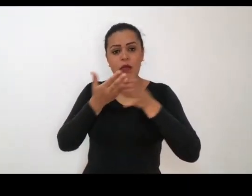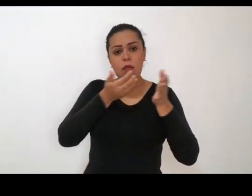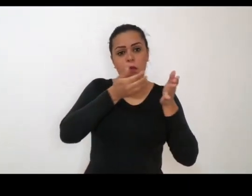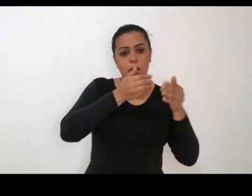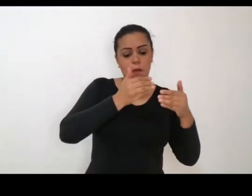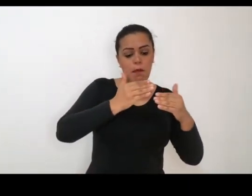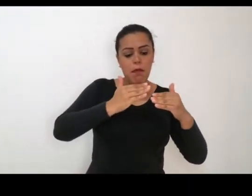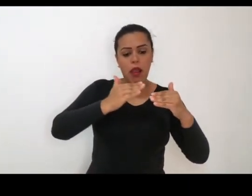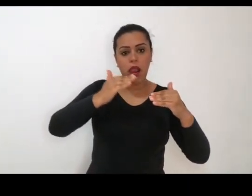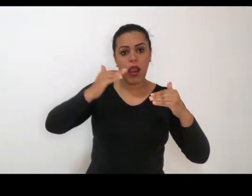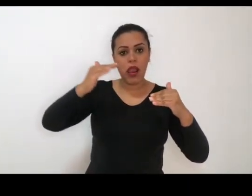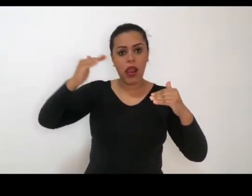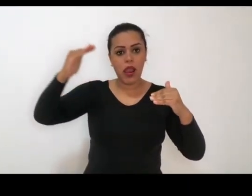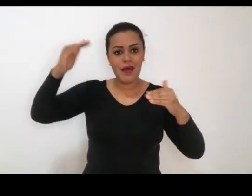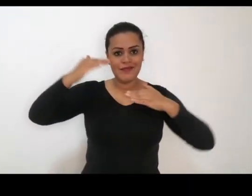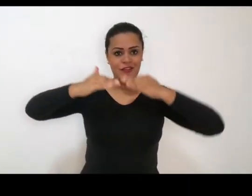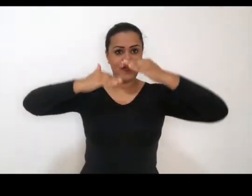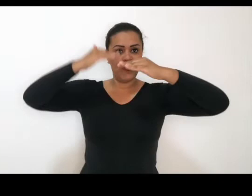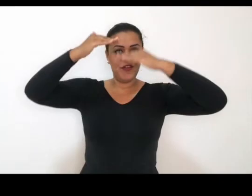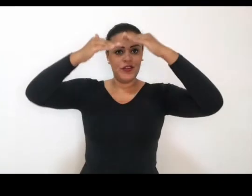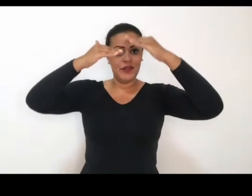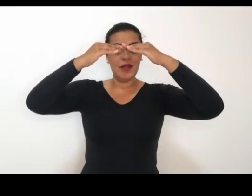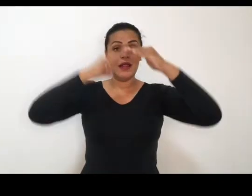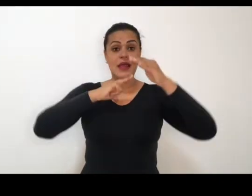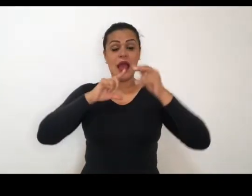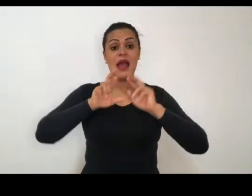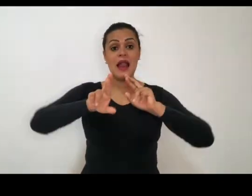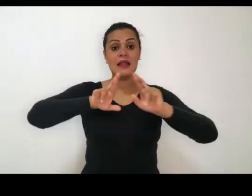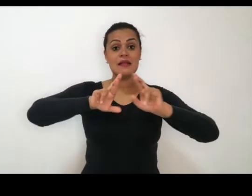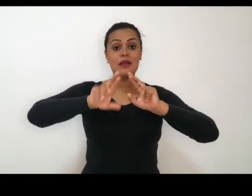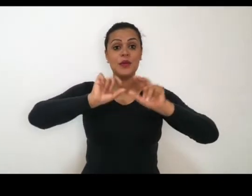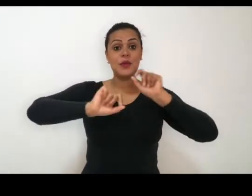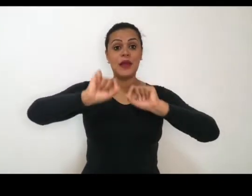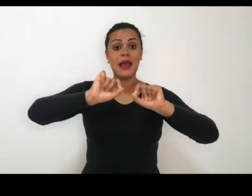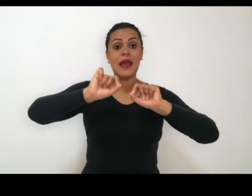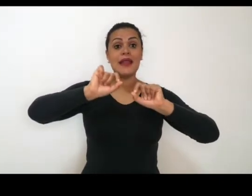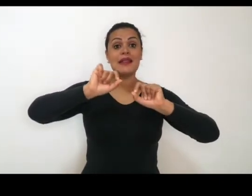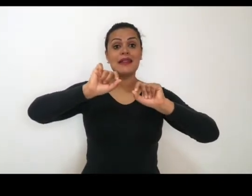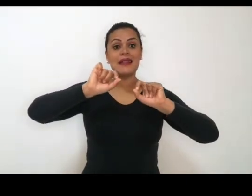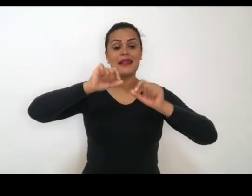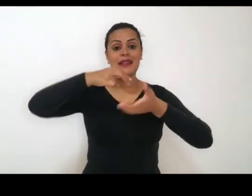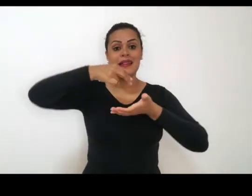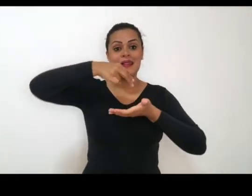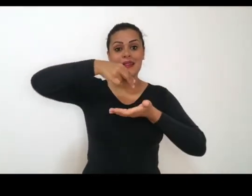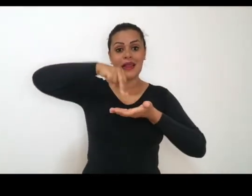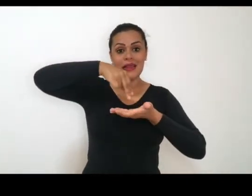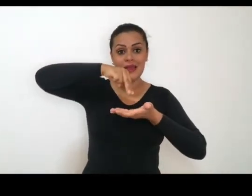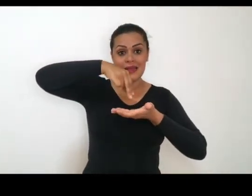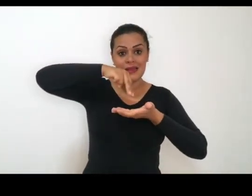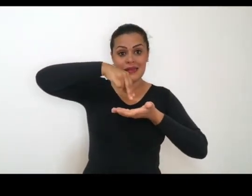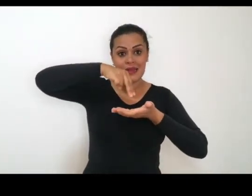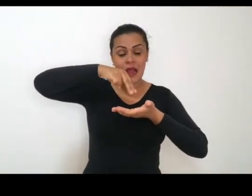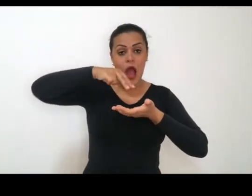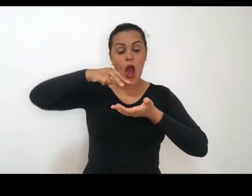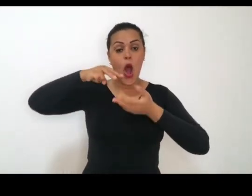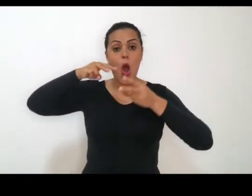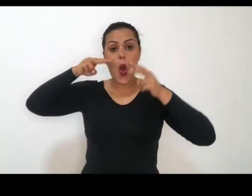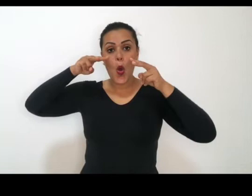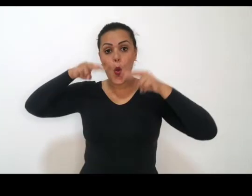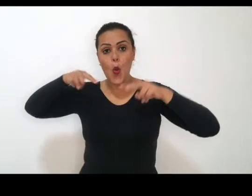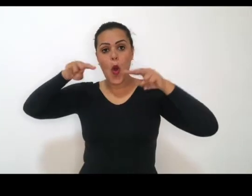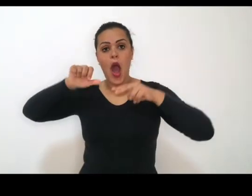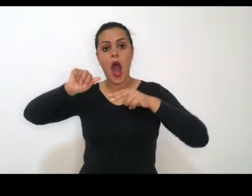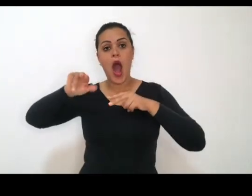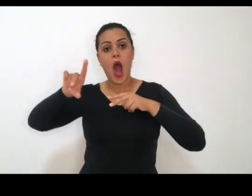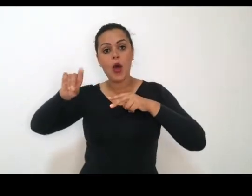dança com o audiovisual. Né. O Dança em Foco ele teve um período muito forte, que foi de formação,